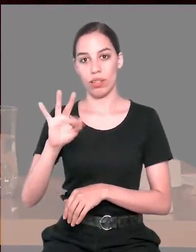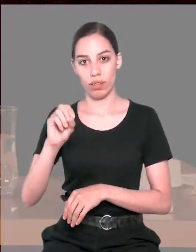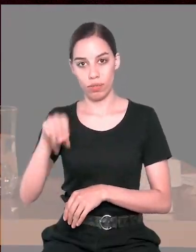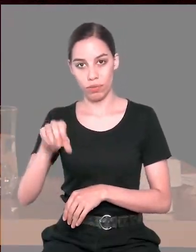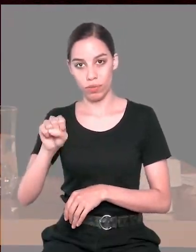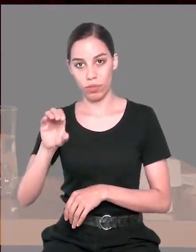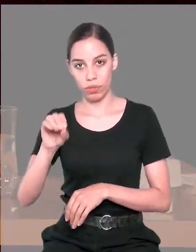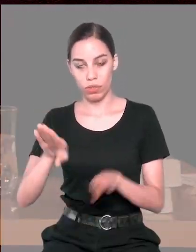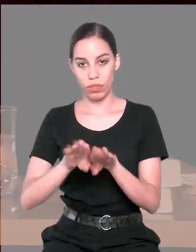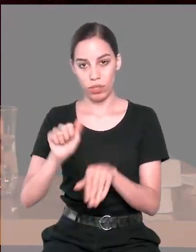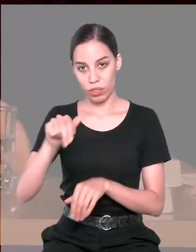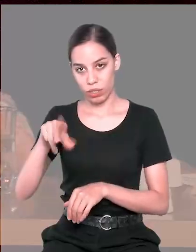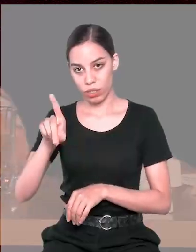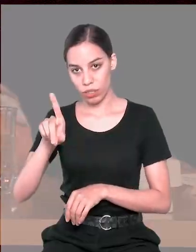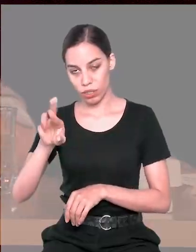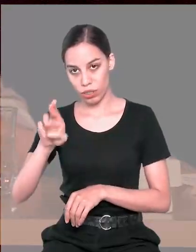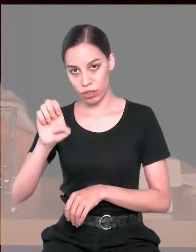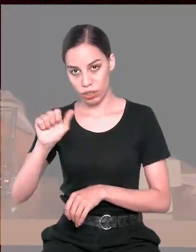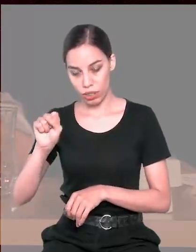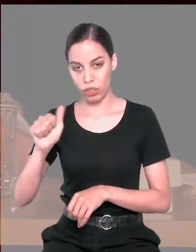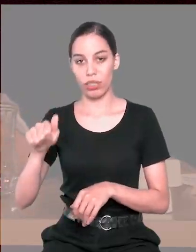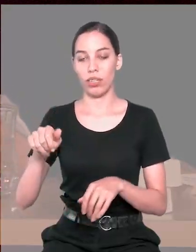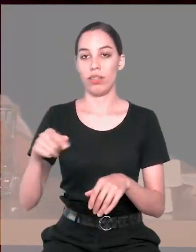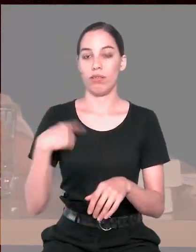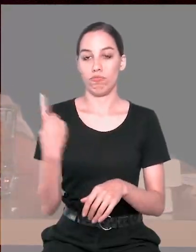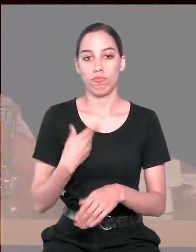aqui para bater um papo.